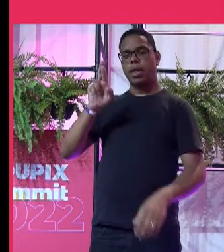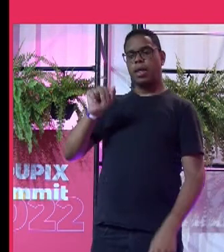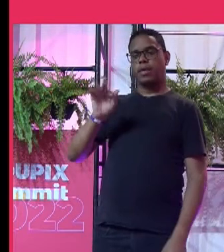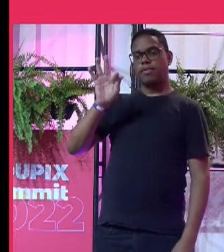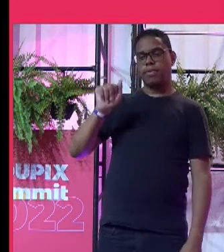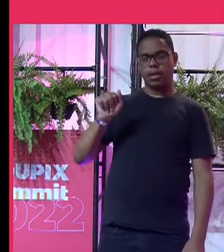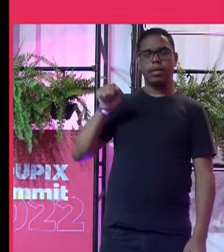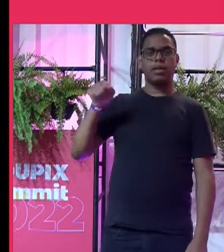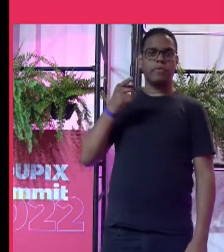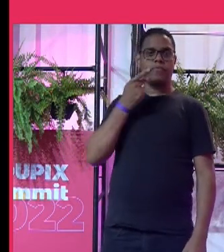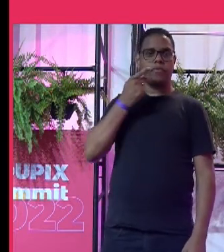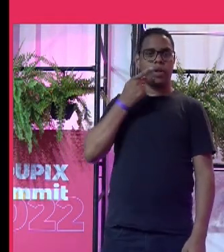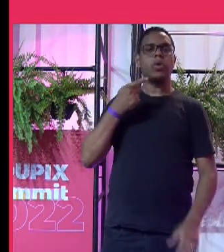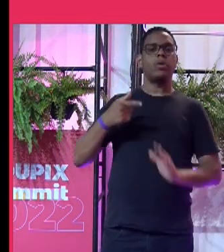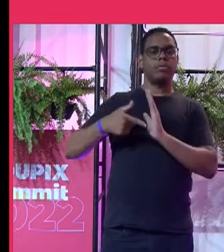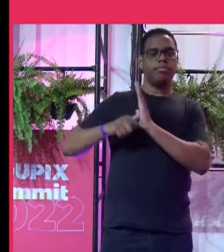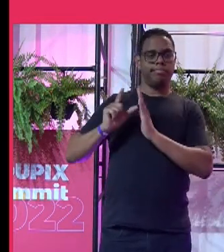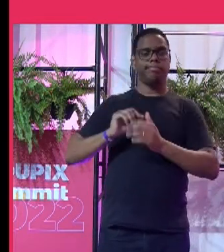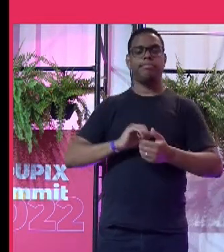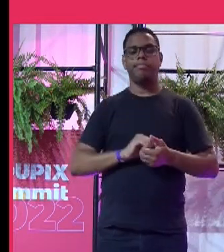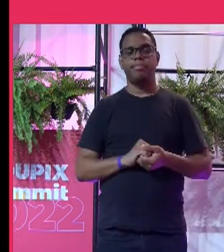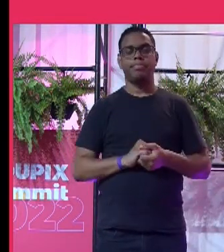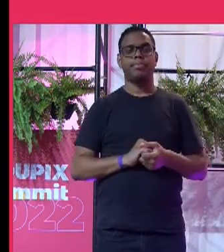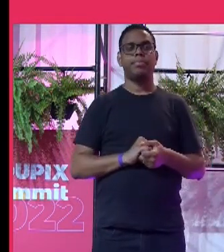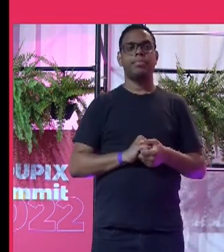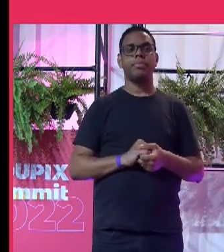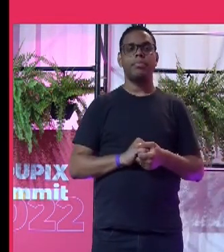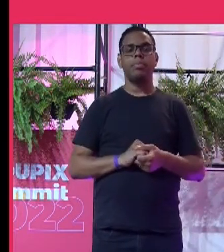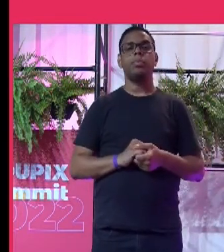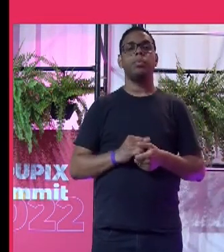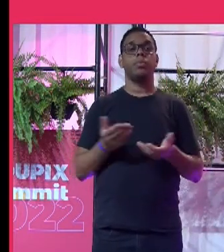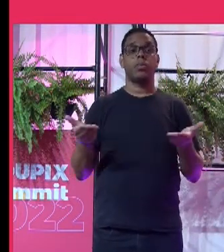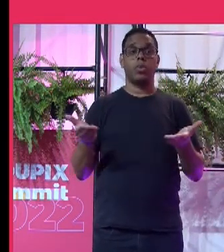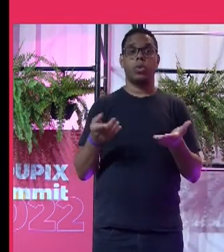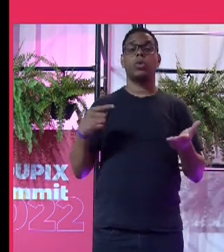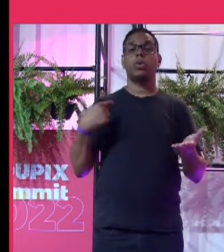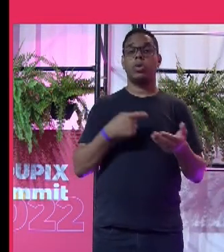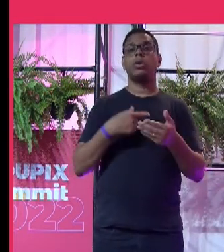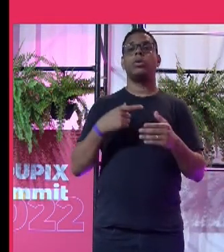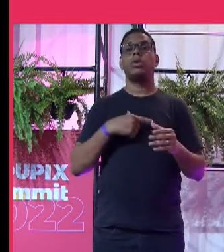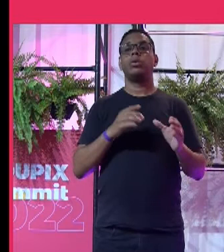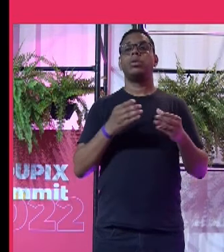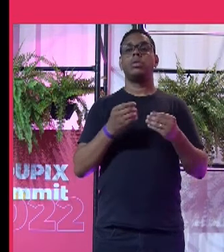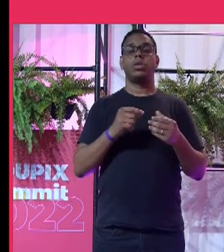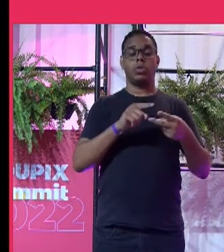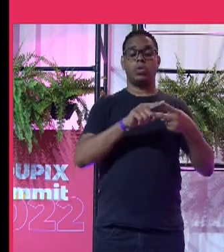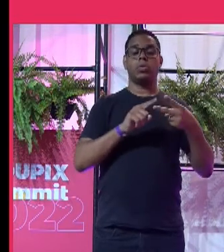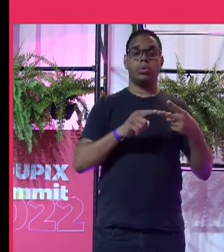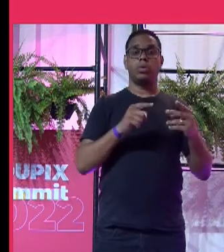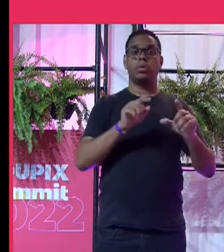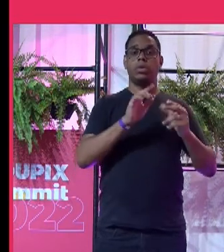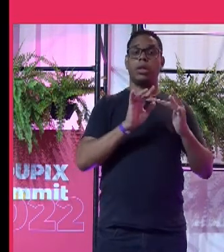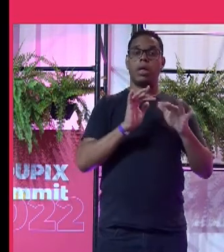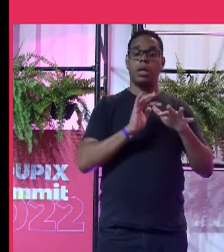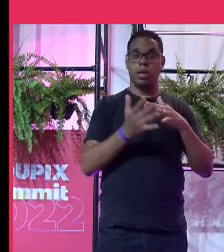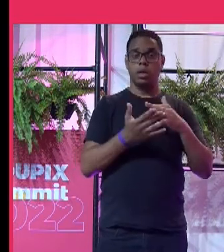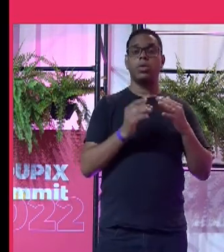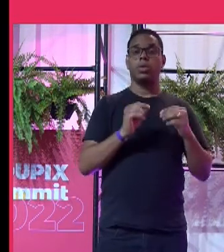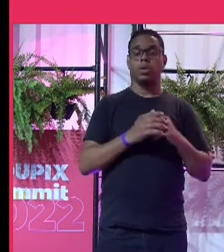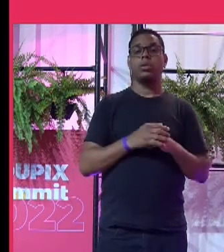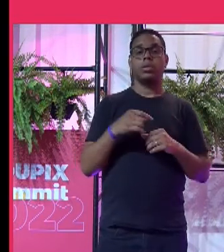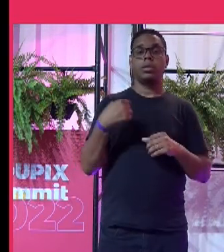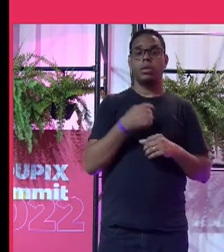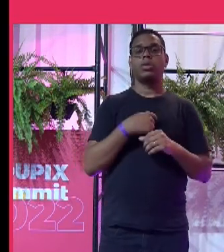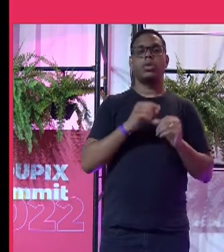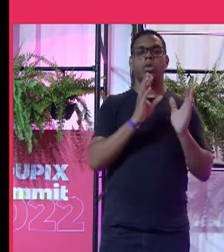começou a falar no comecinho. Então, a gente basicamente hoje, vou dar o exemplo de duas redes, depois explico por quê, que é, a gente